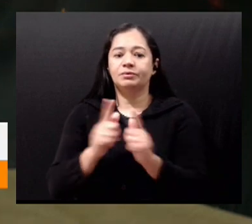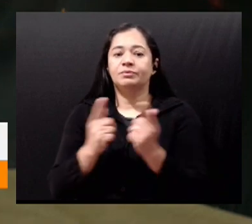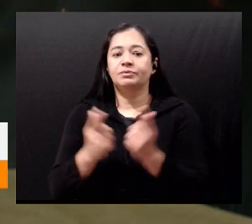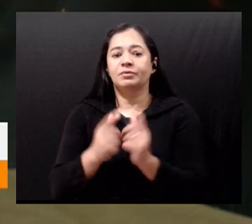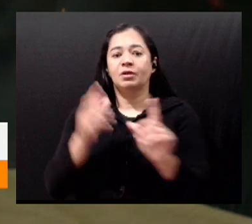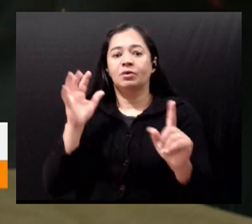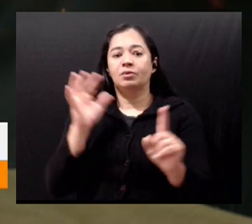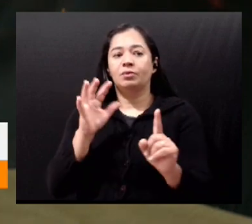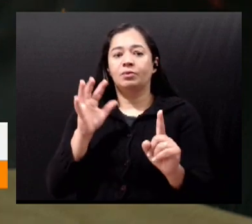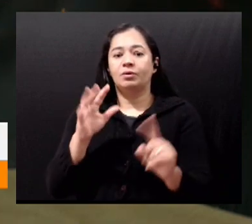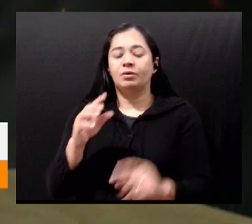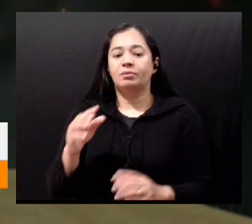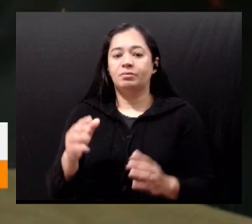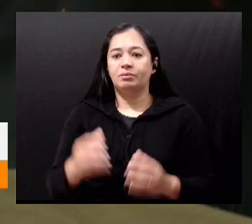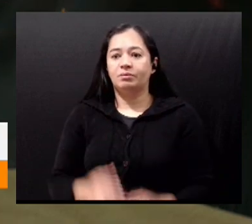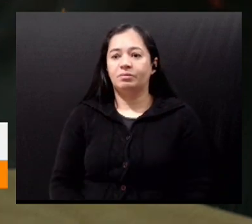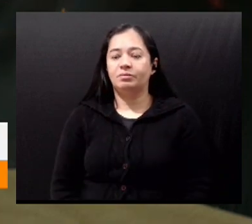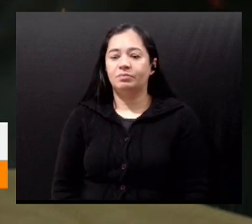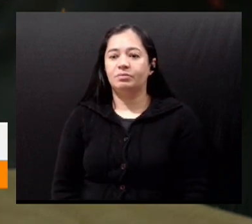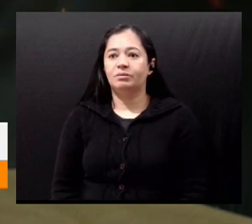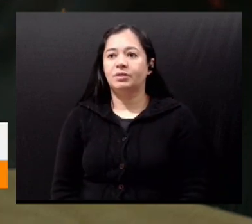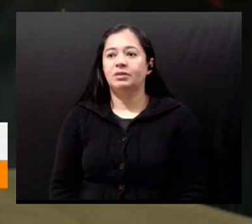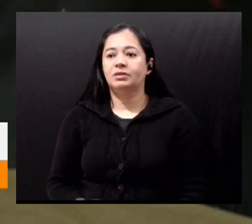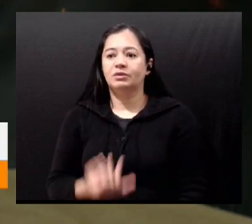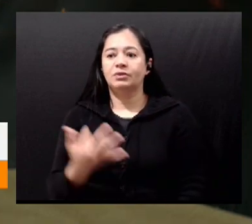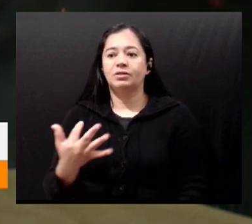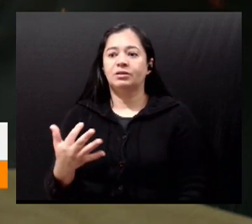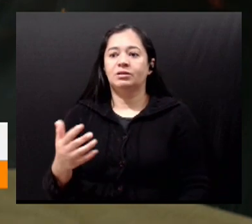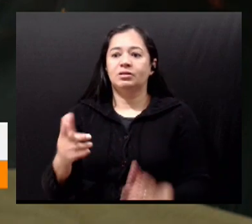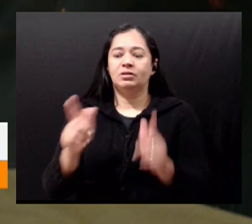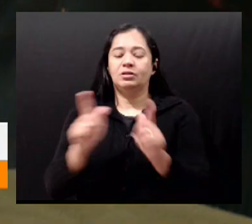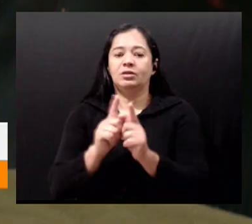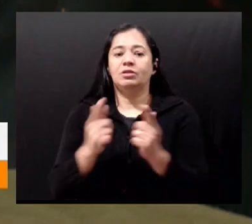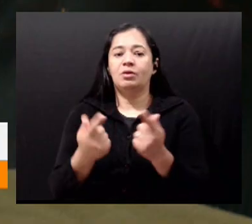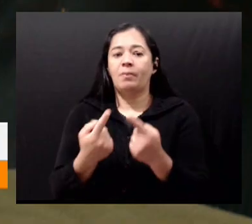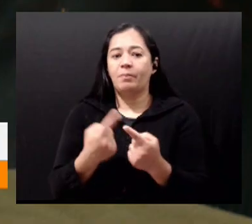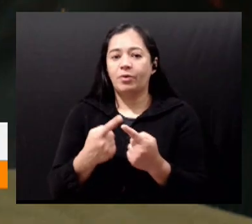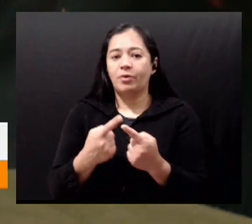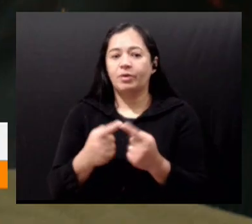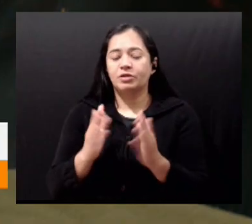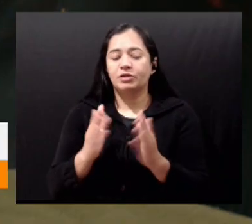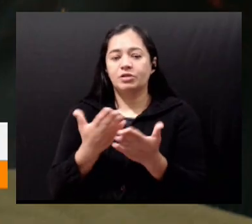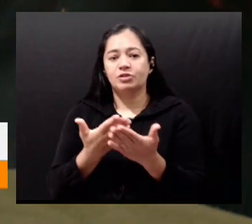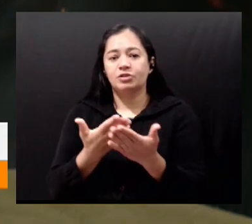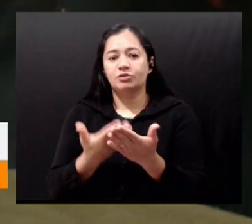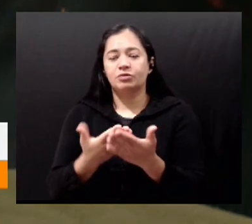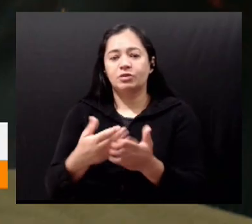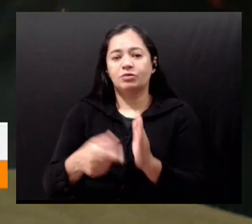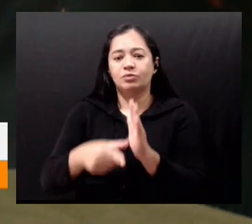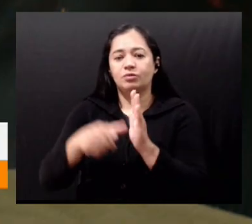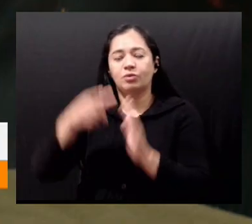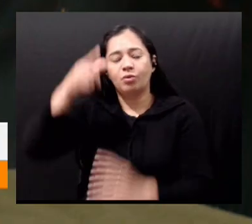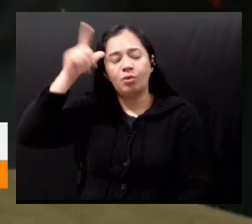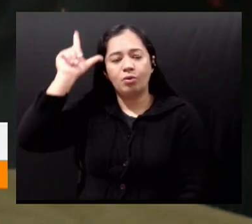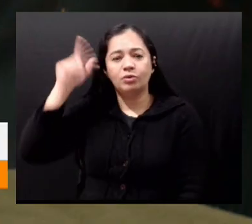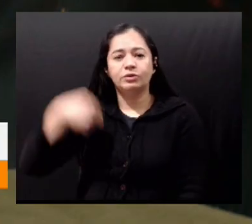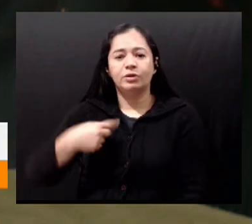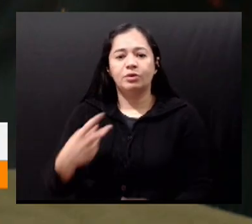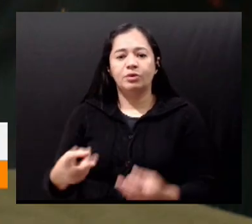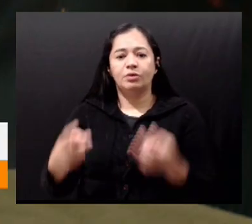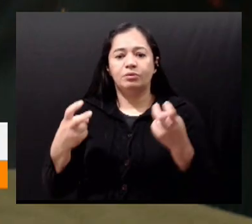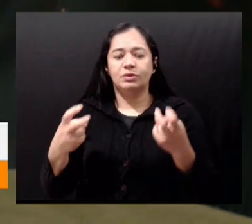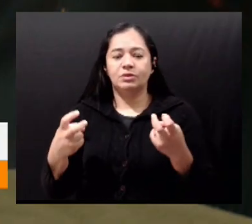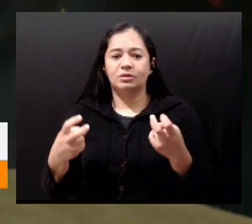esses episódios coletivos? Porque estudando sobre esse tema ontem, eu vi essa questão de